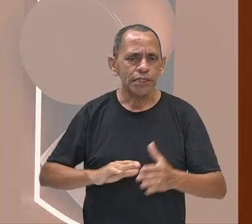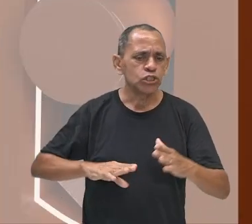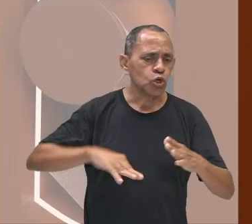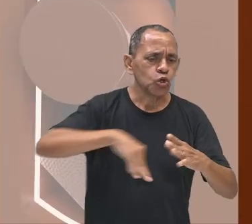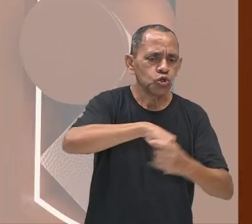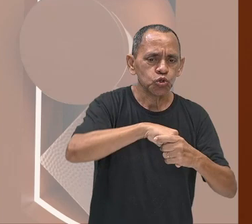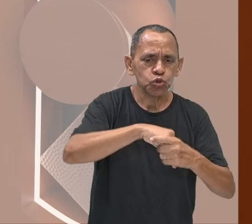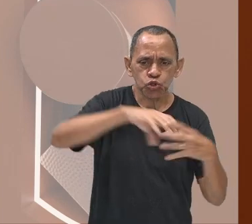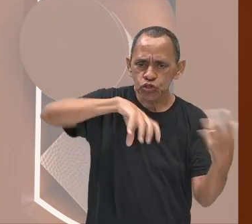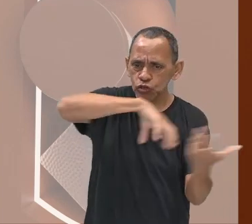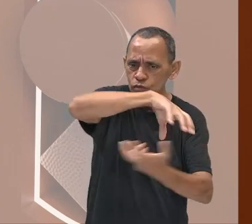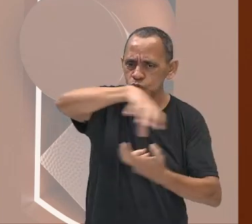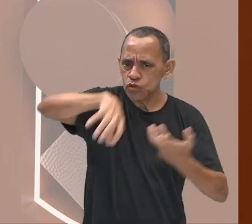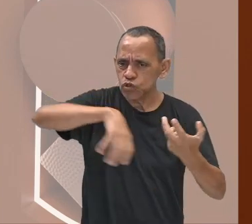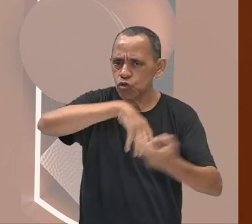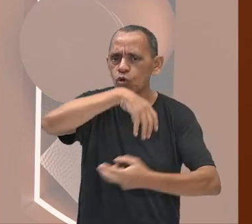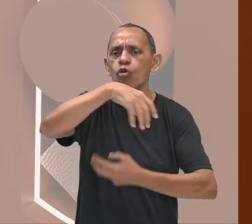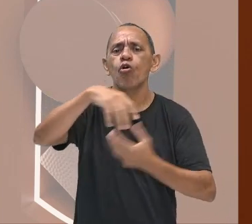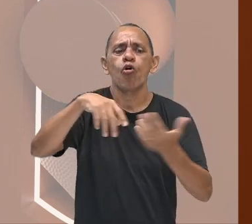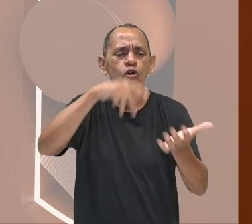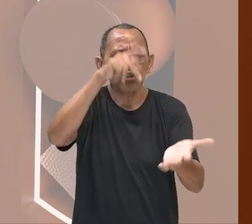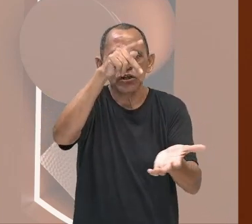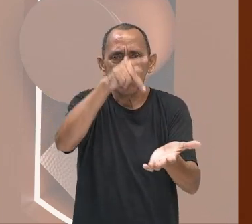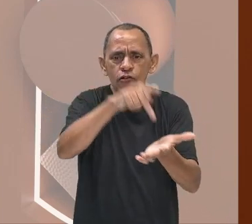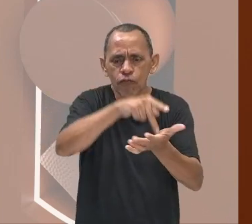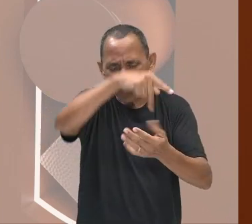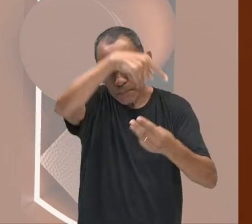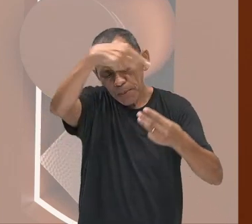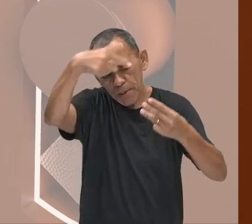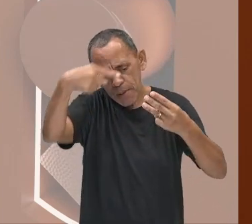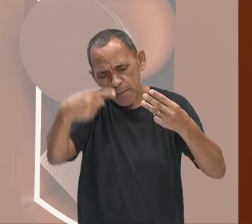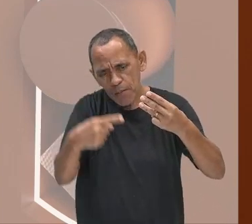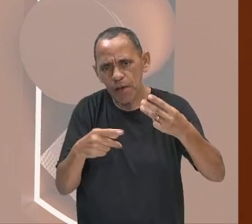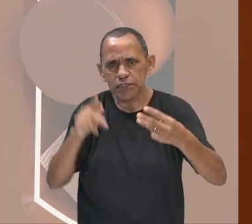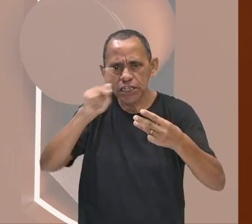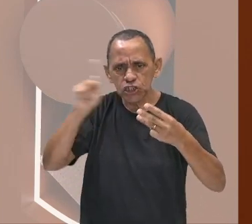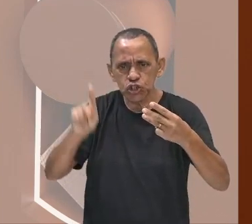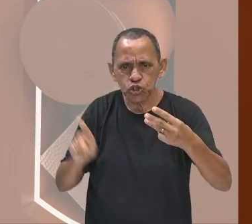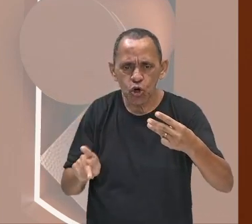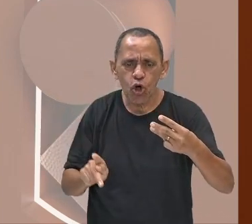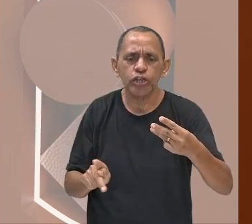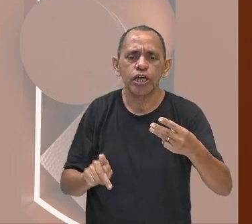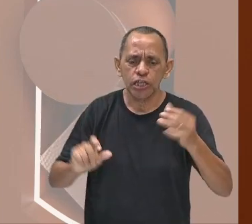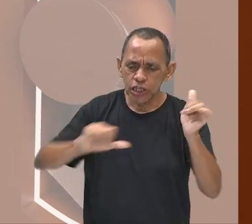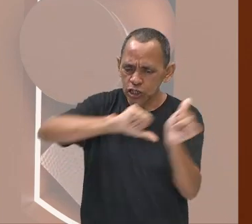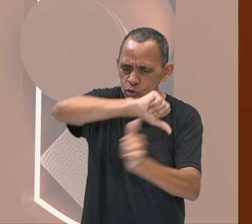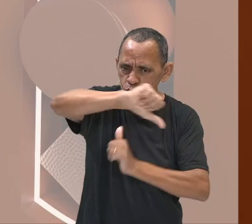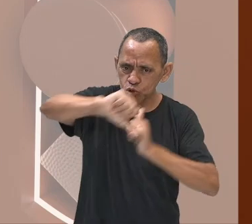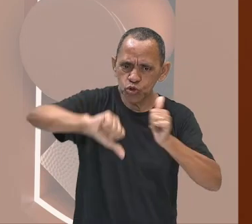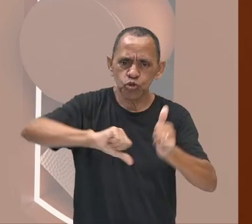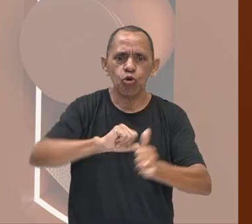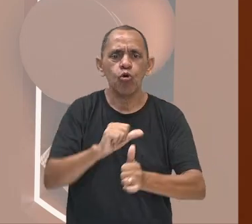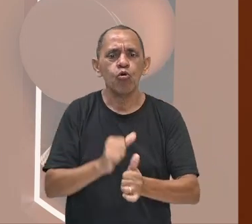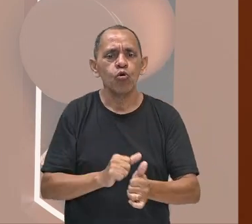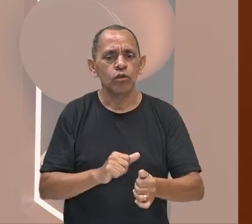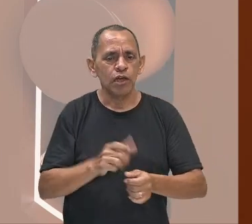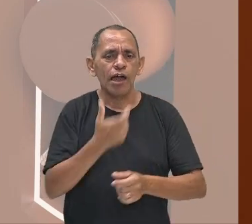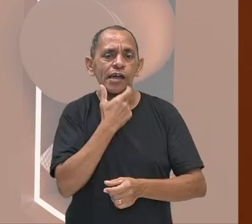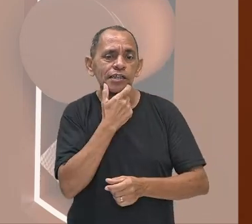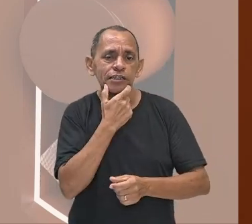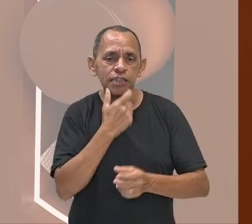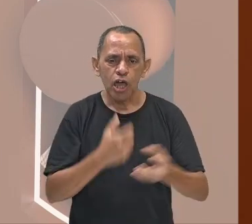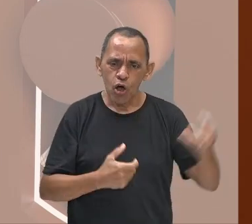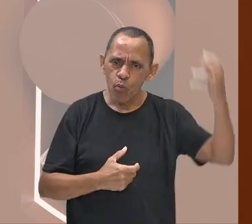de fatos históricos, transformou a Inglaterra em uma monarquia de uma monarquia absolutista para uma